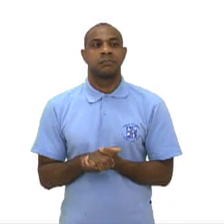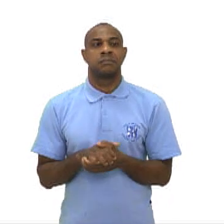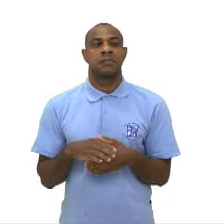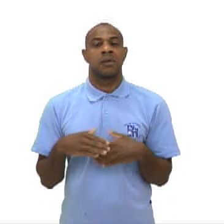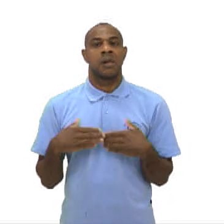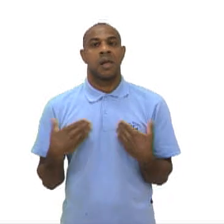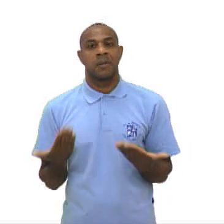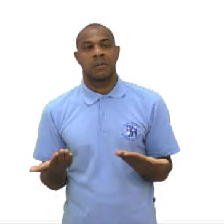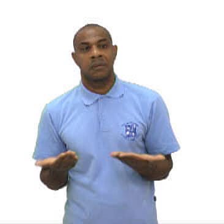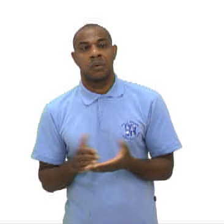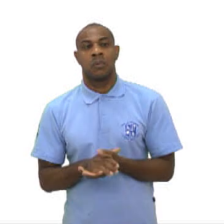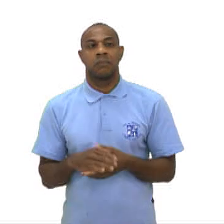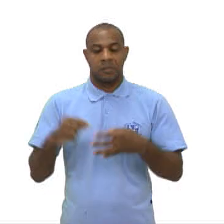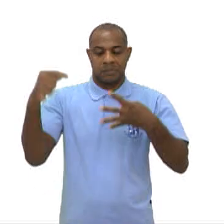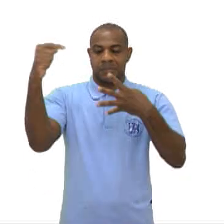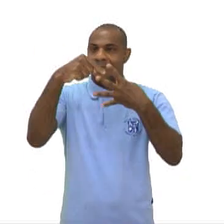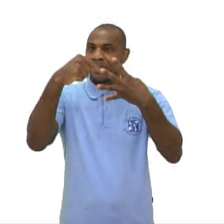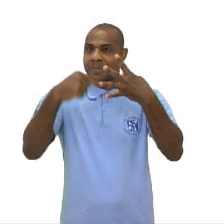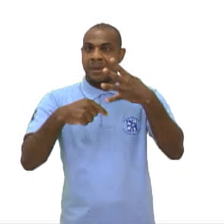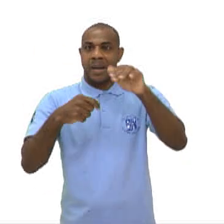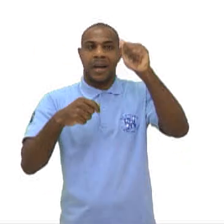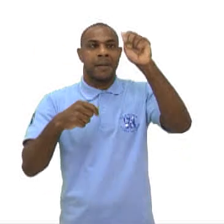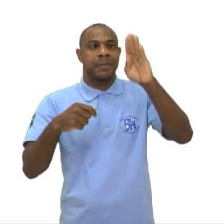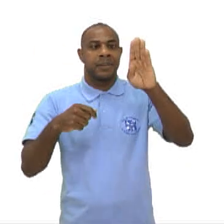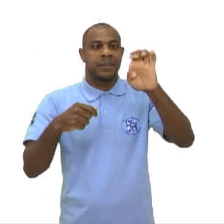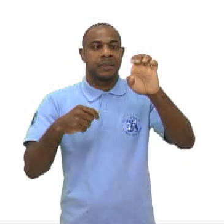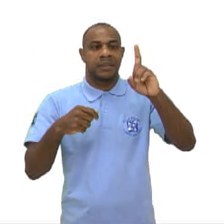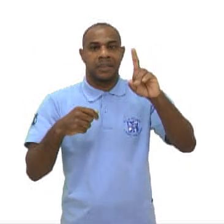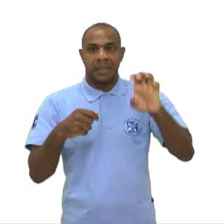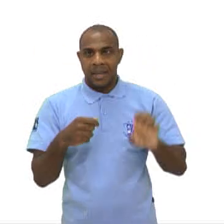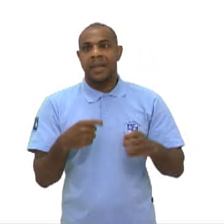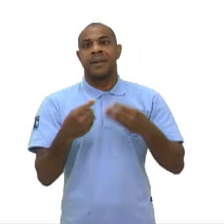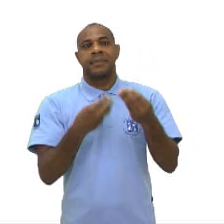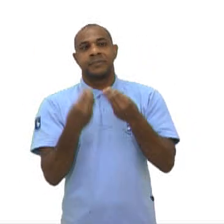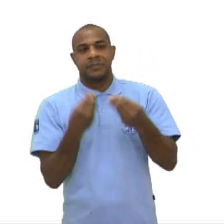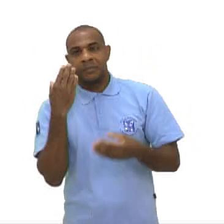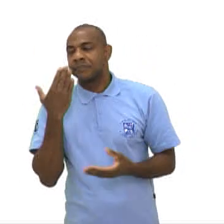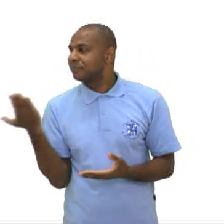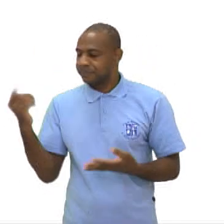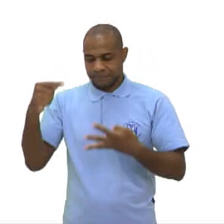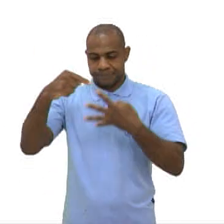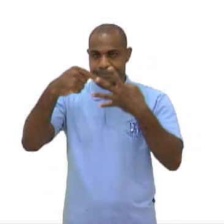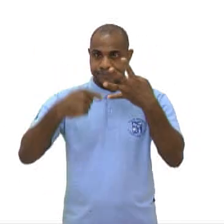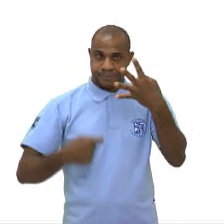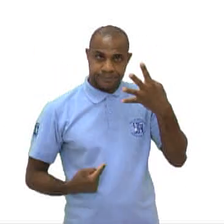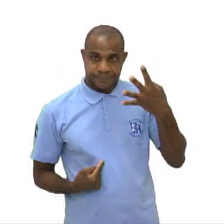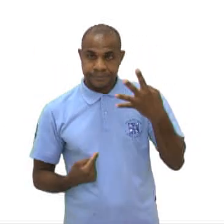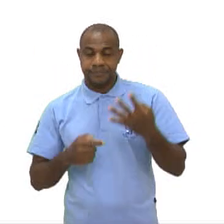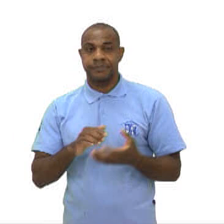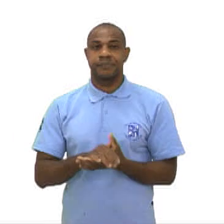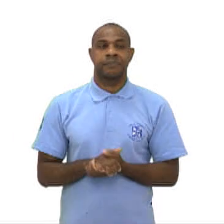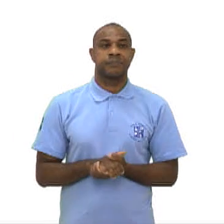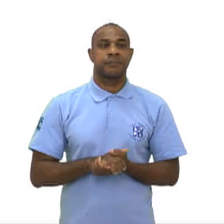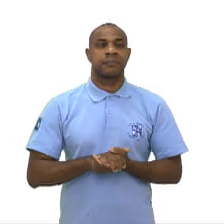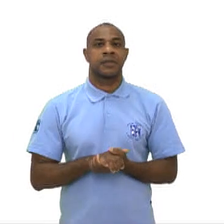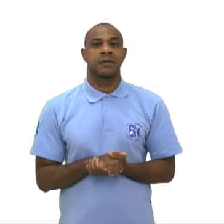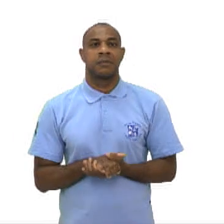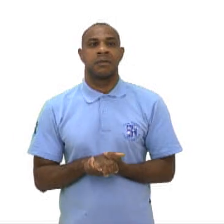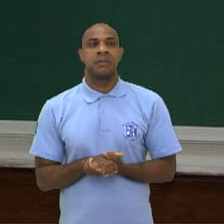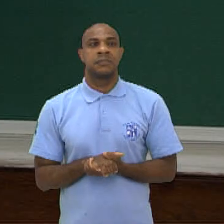fotossintetizantes? Ou a letra E, o gás carbônico é fonte de oxigênio molecular para os organismos